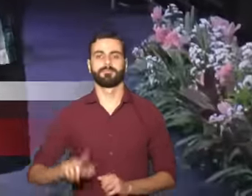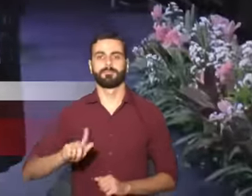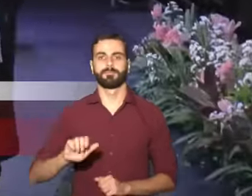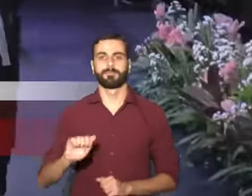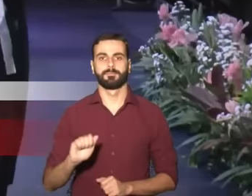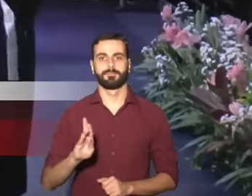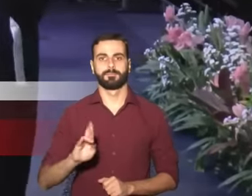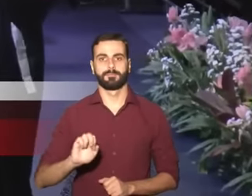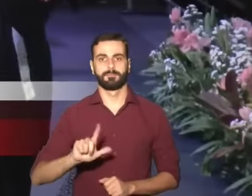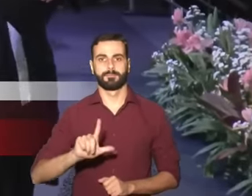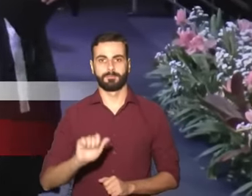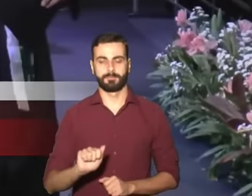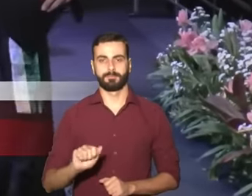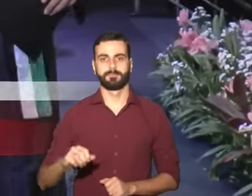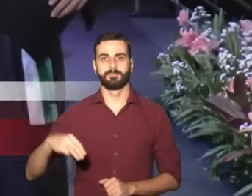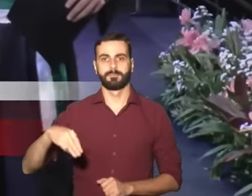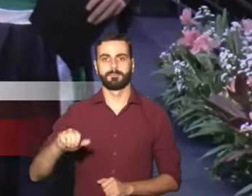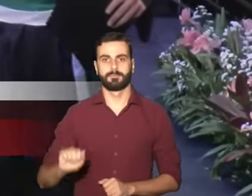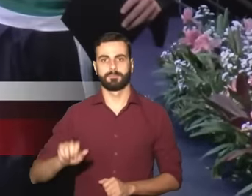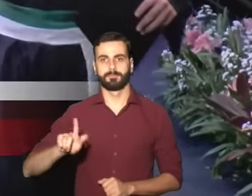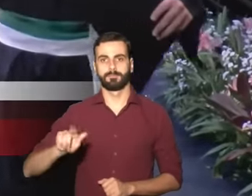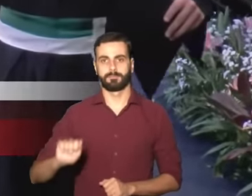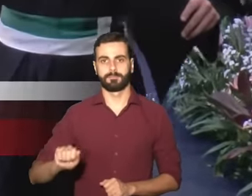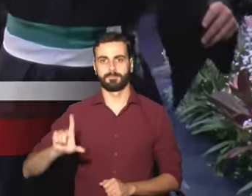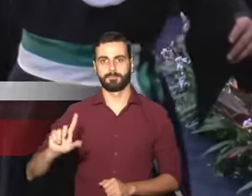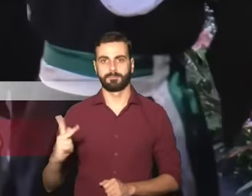Gabriela Elisa Magalhães e Silva.